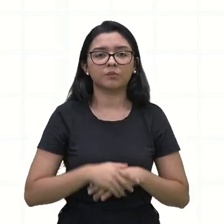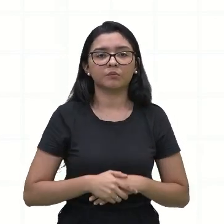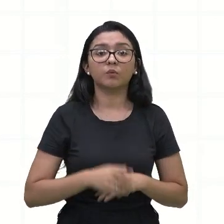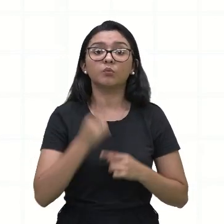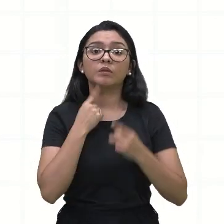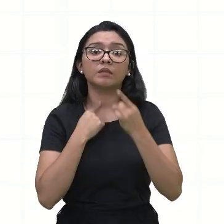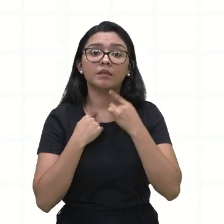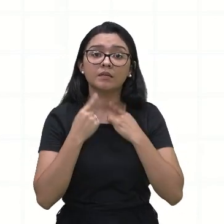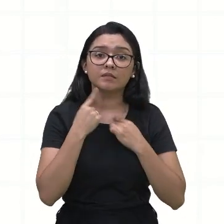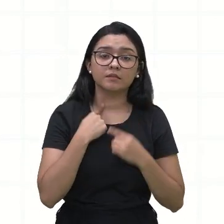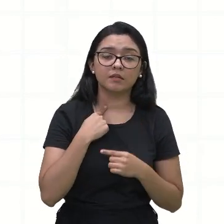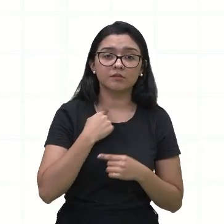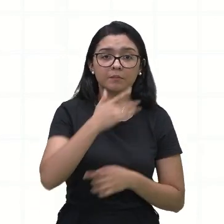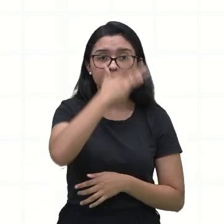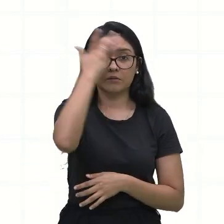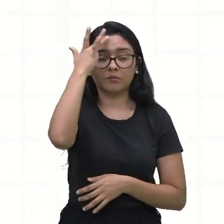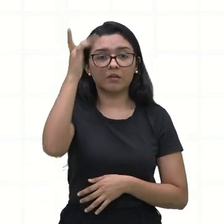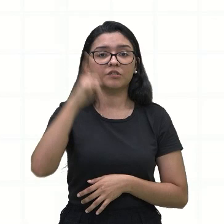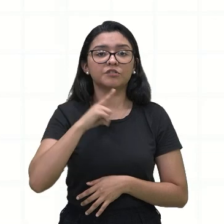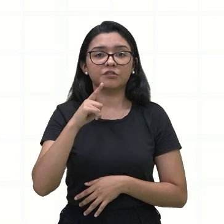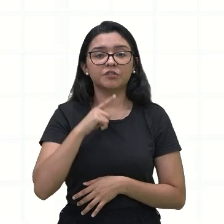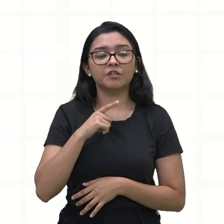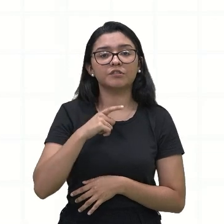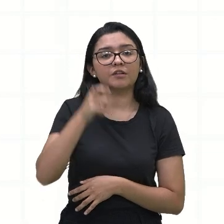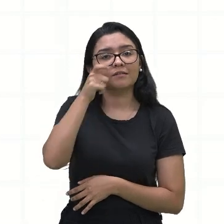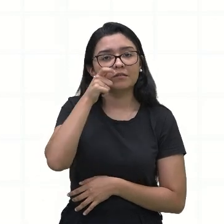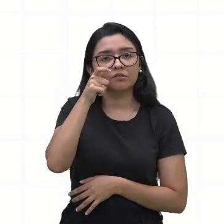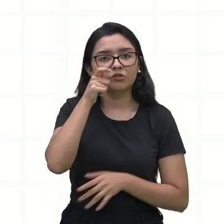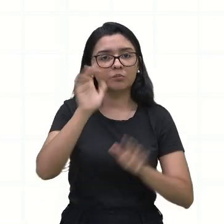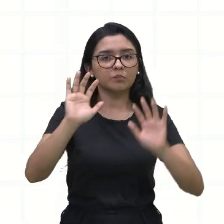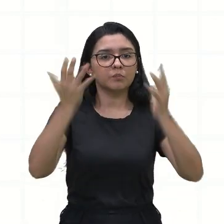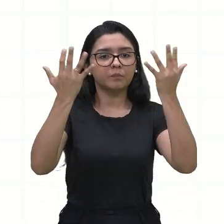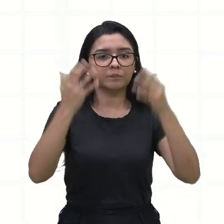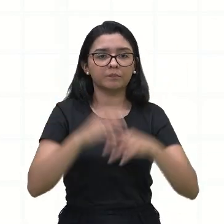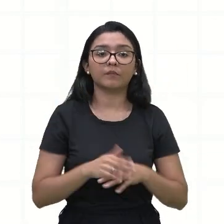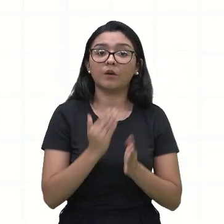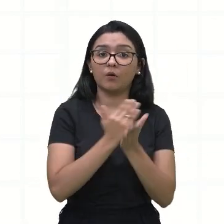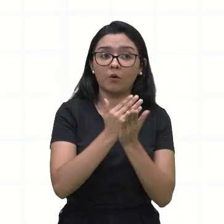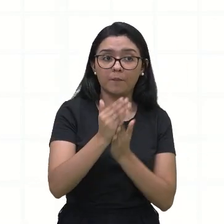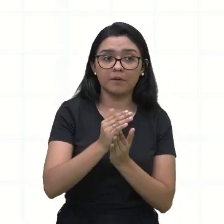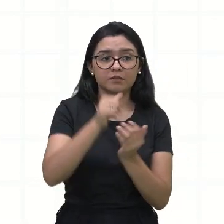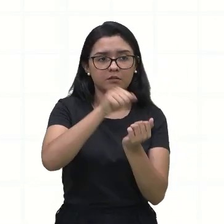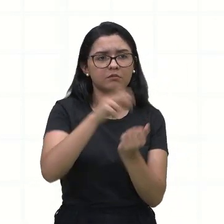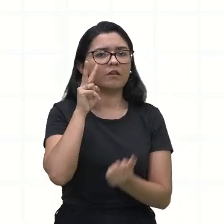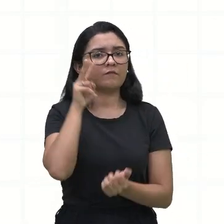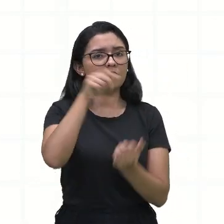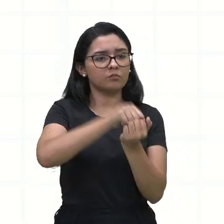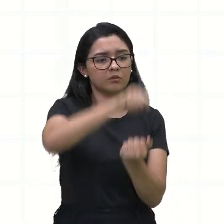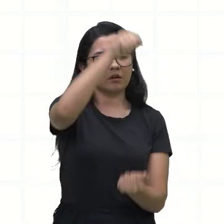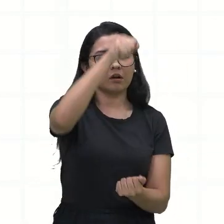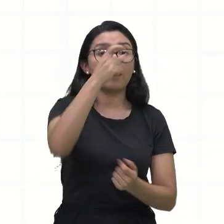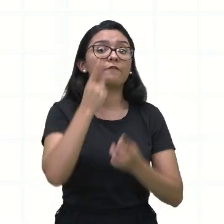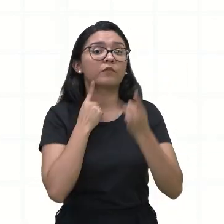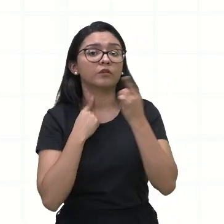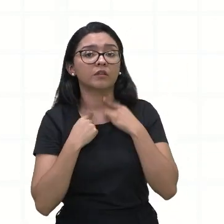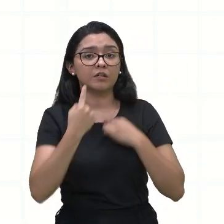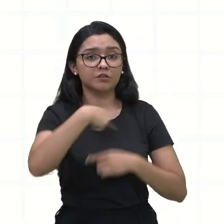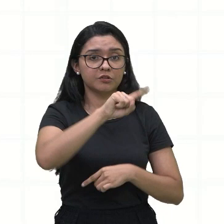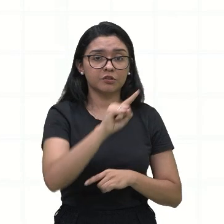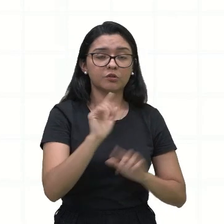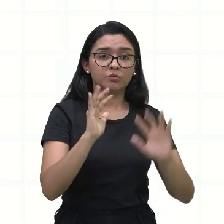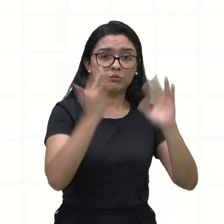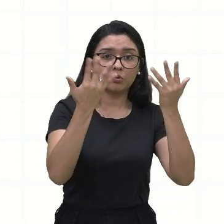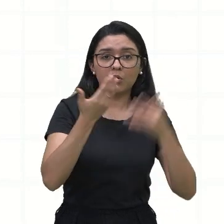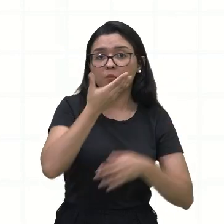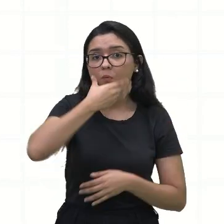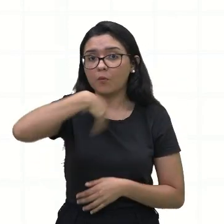de alguém para assistir um show, né? Aí começa com o cartaz que ele viu, o desejo de ir ao show, o